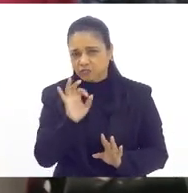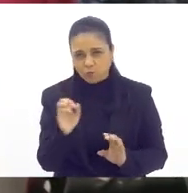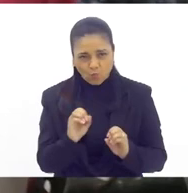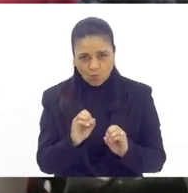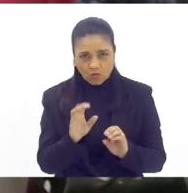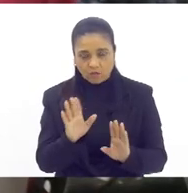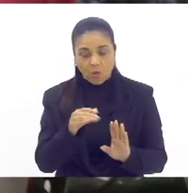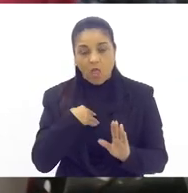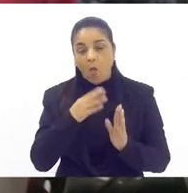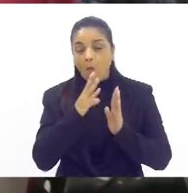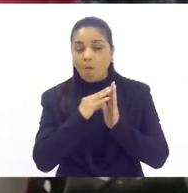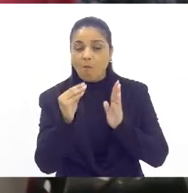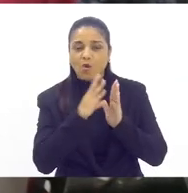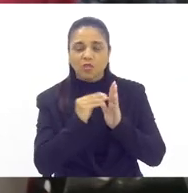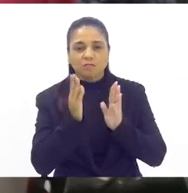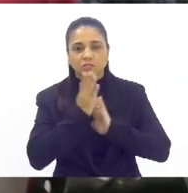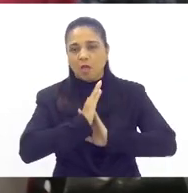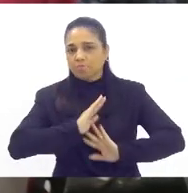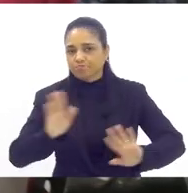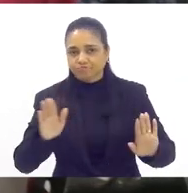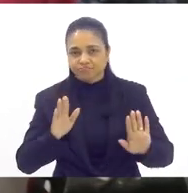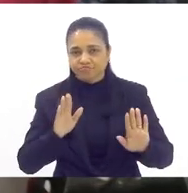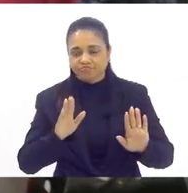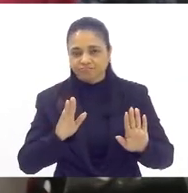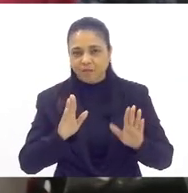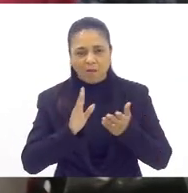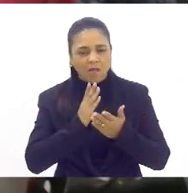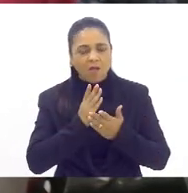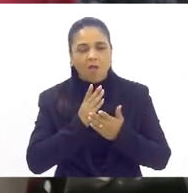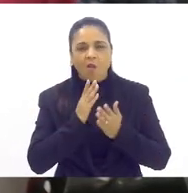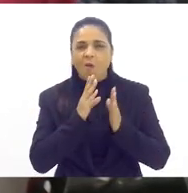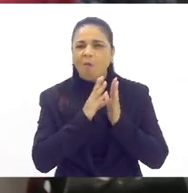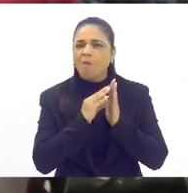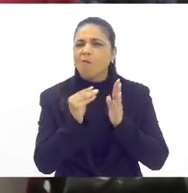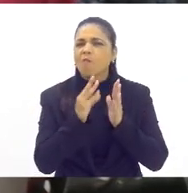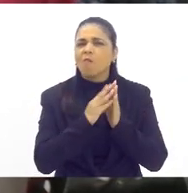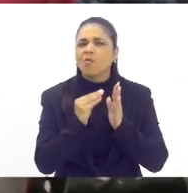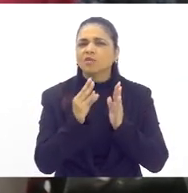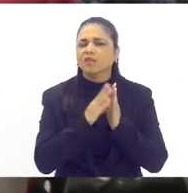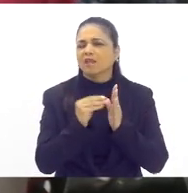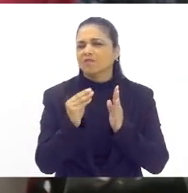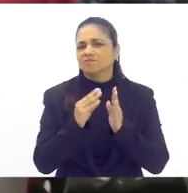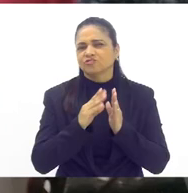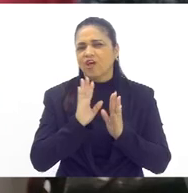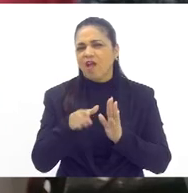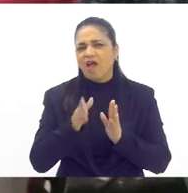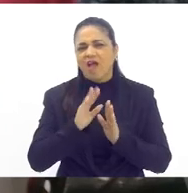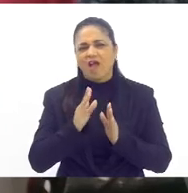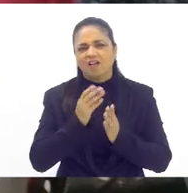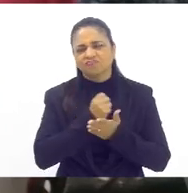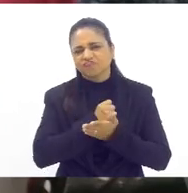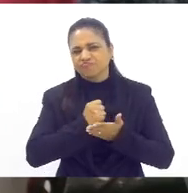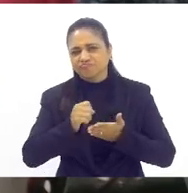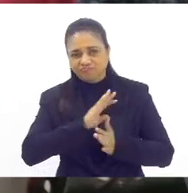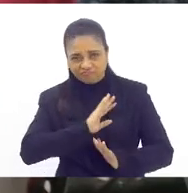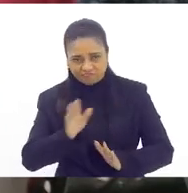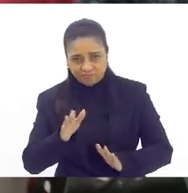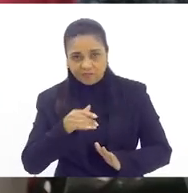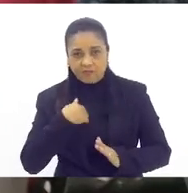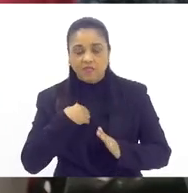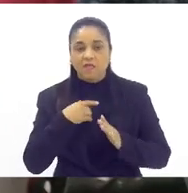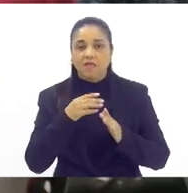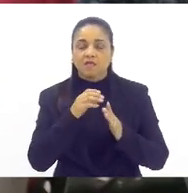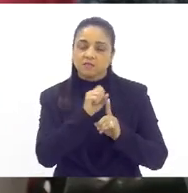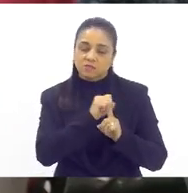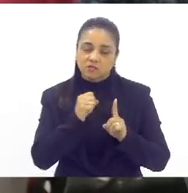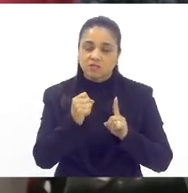que se esgotou Para Não Dizer que é um modelo falido é preciso que a comunidade da Faetec a sociedade é uma maneira